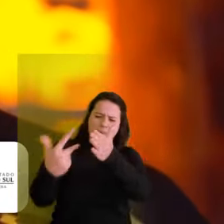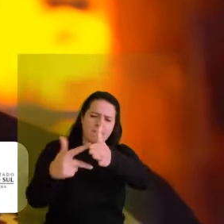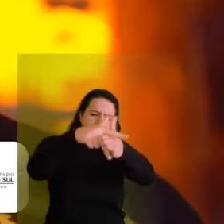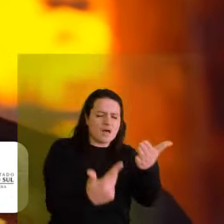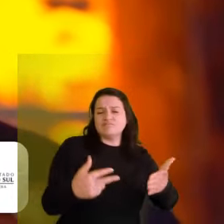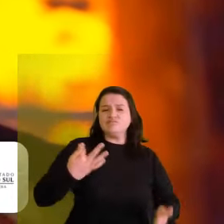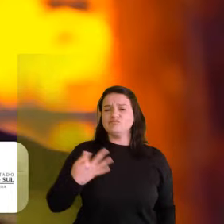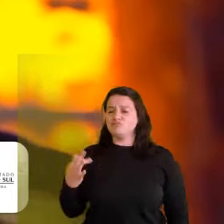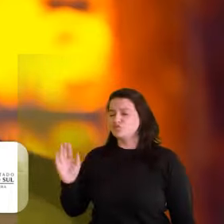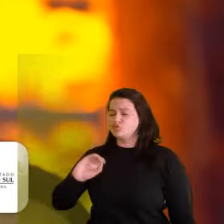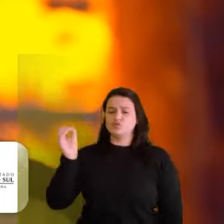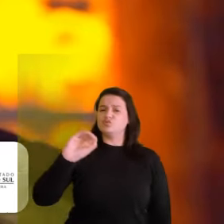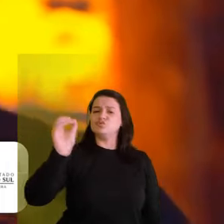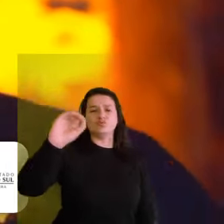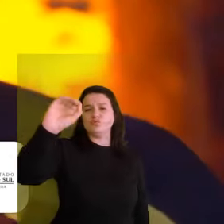doeu, não